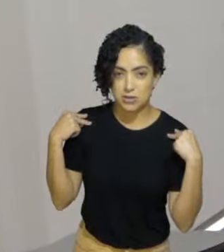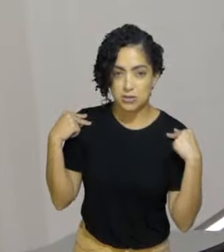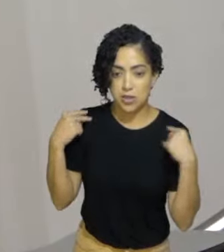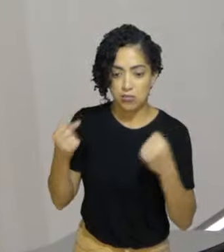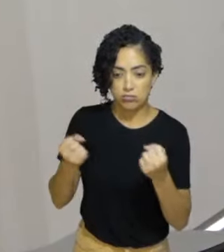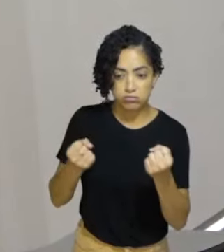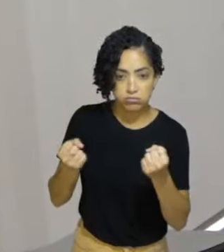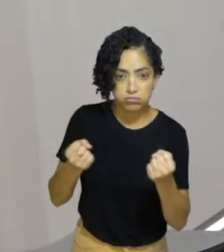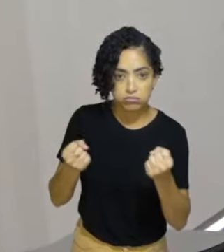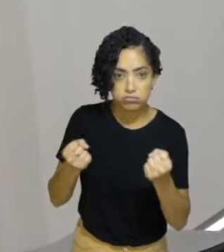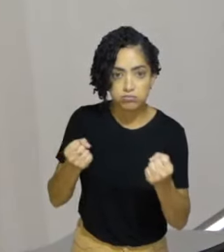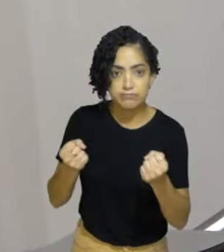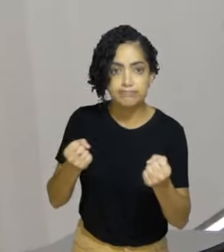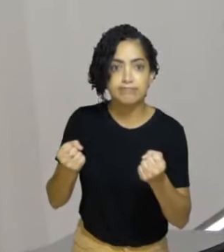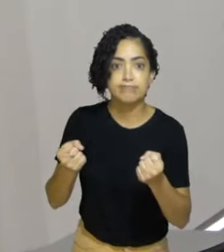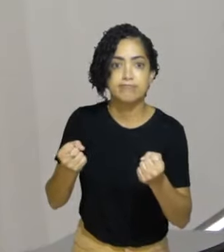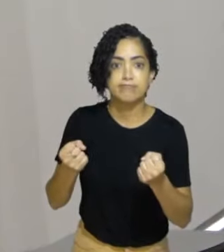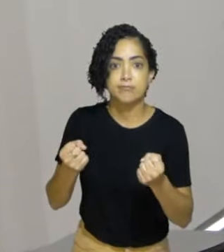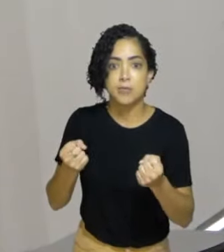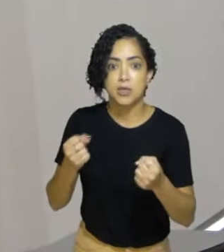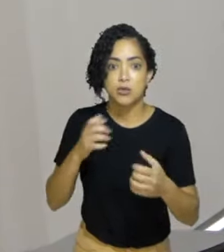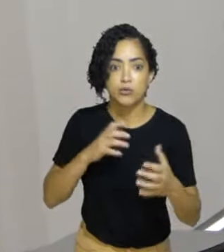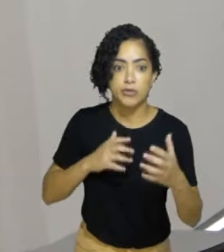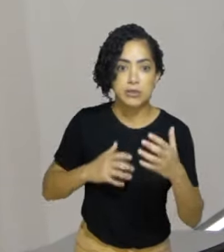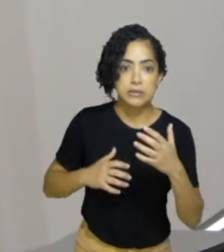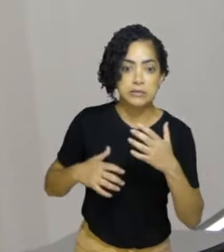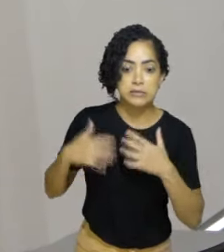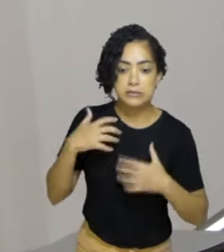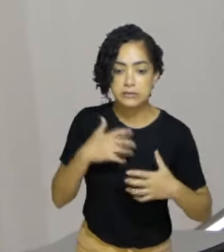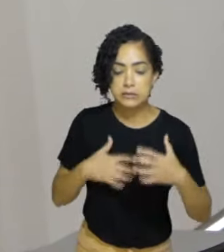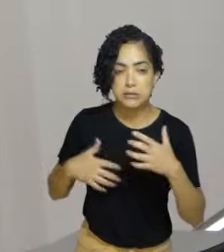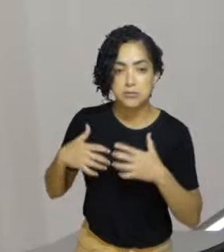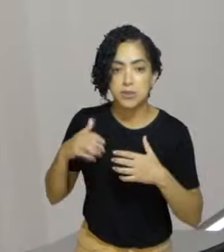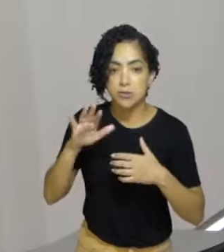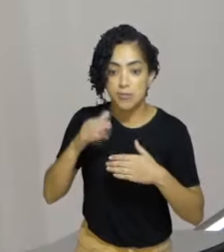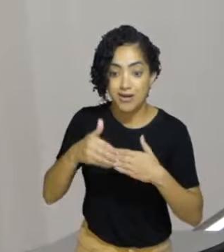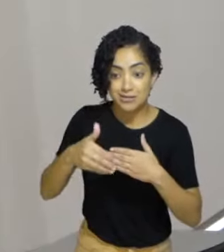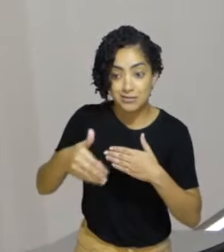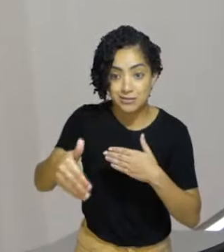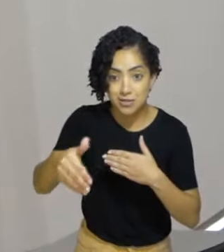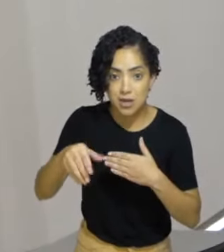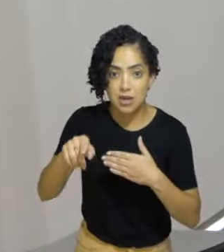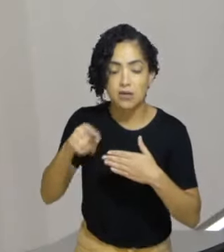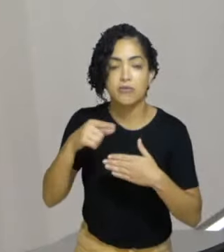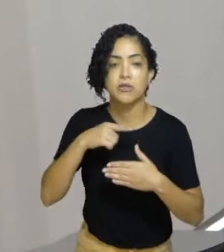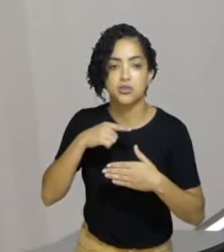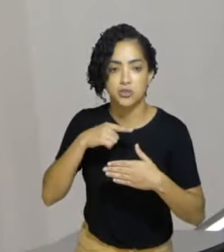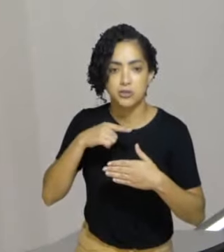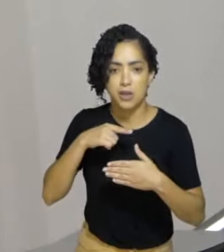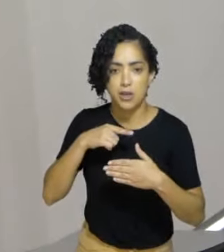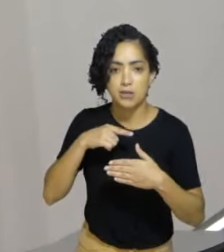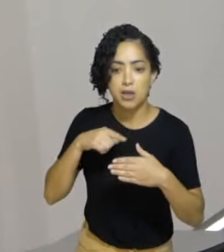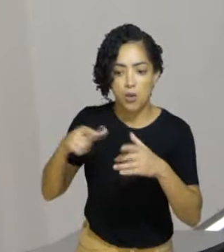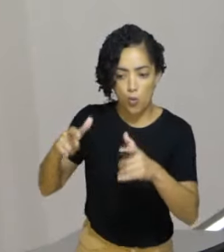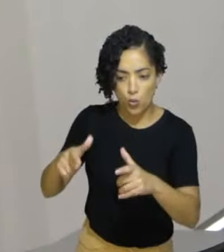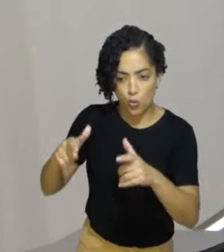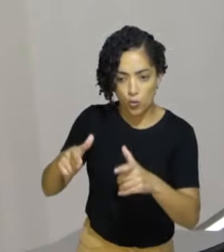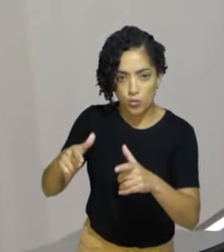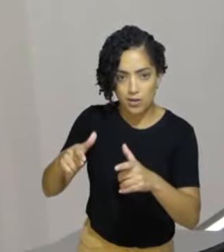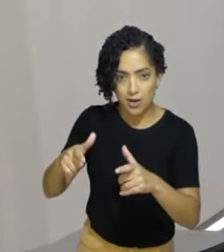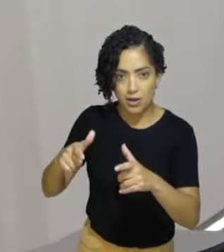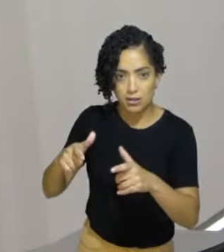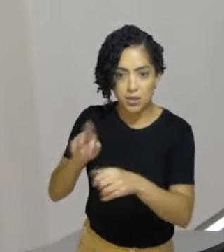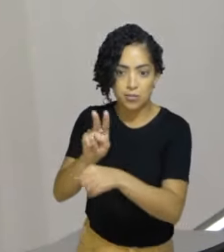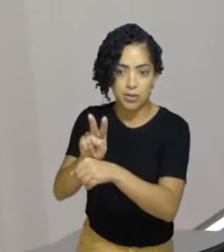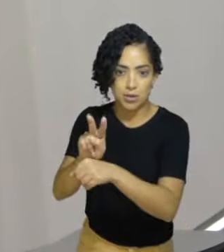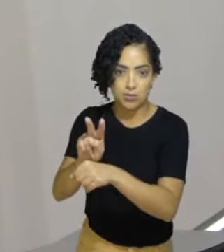ele não sinta o desespero e saiba que lá na frente ele sabe que tem um ponto a socorrer. Eu vou